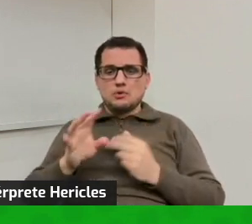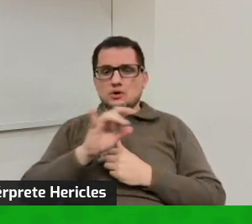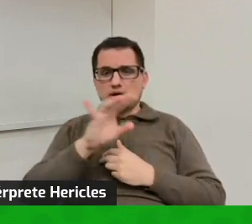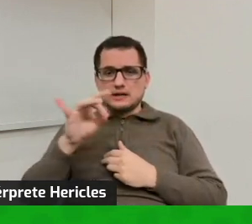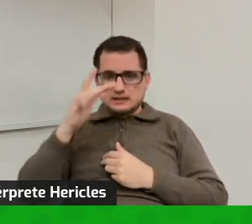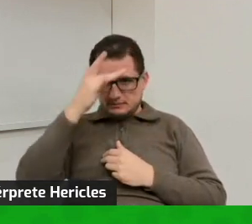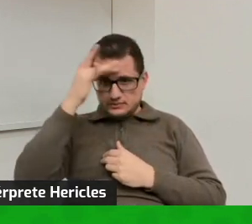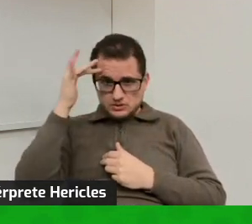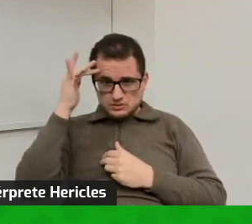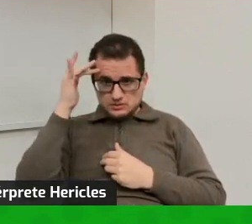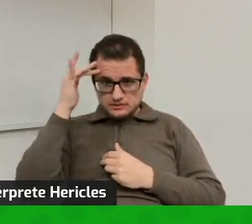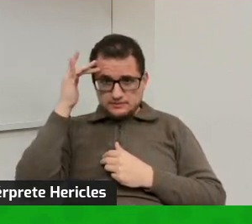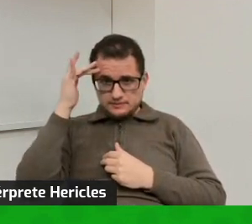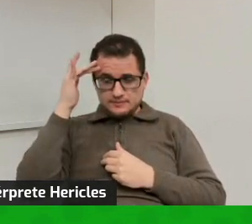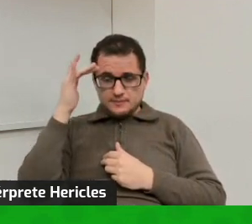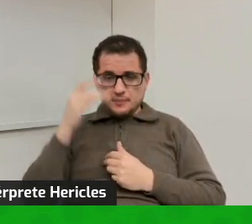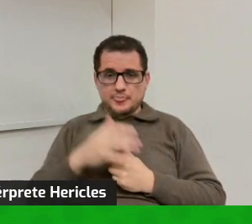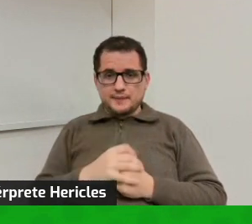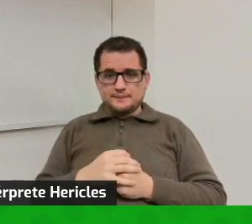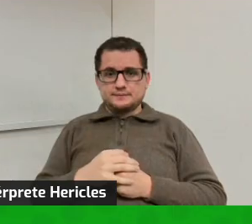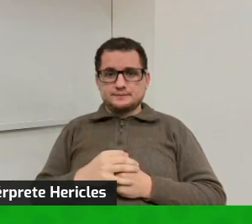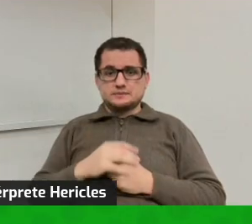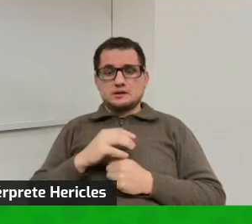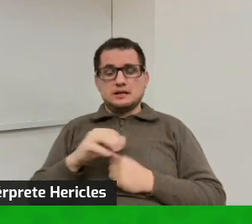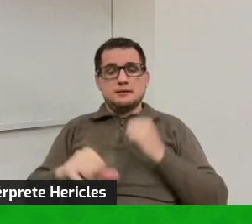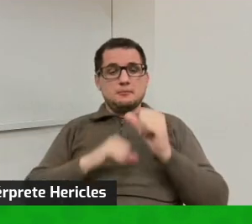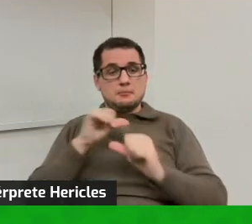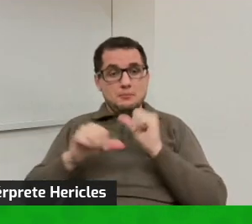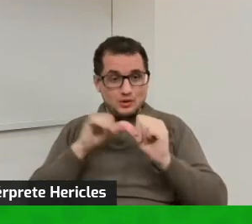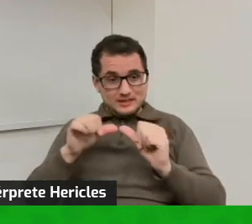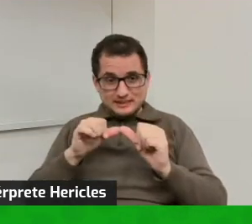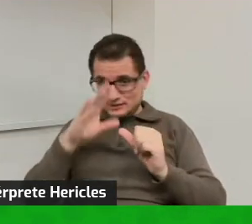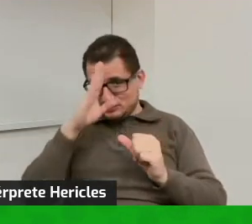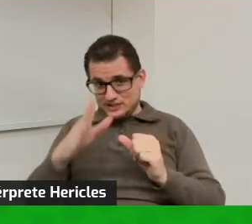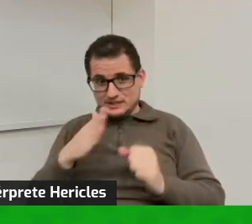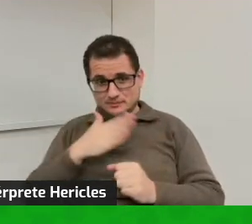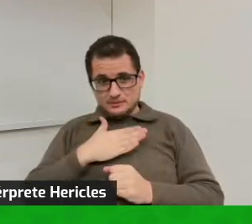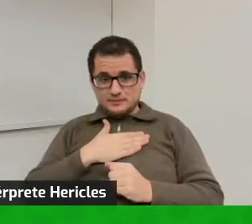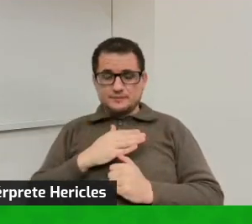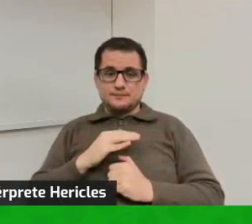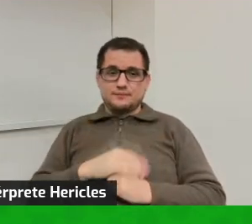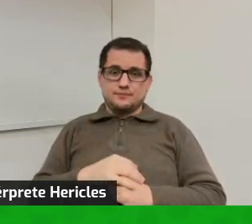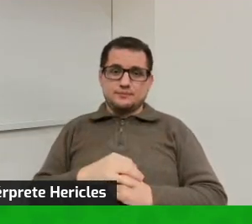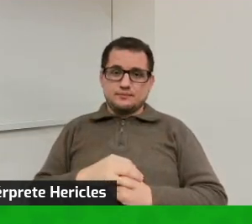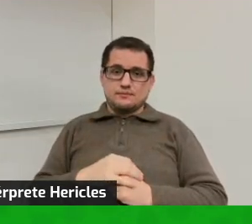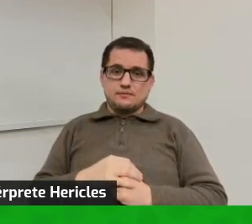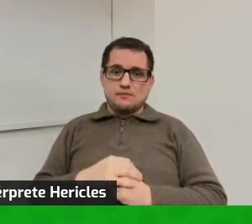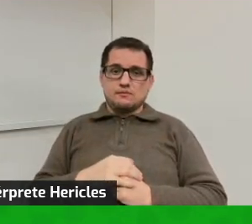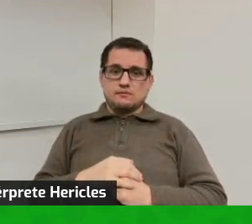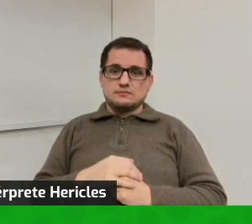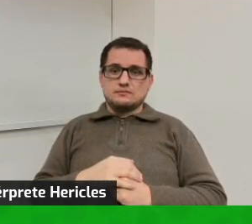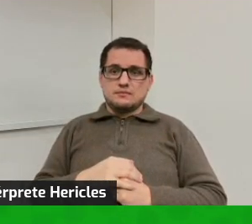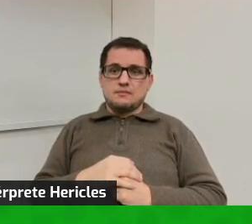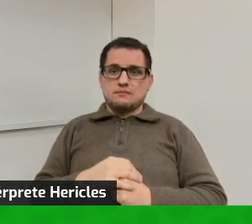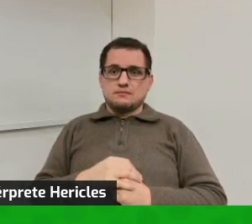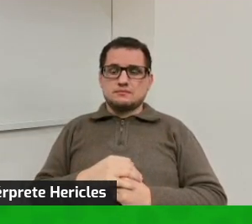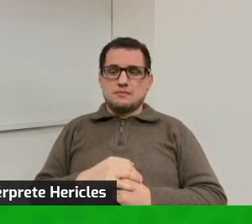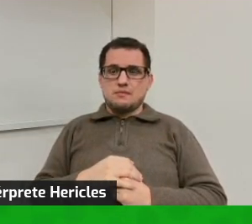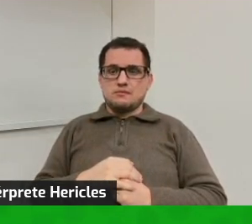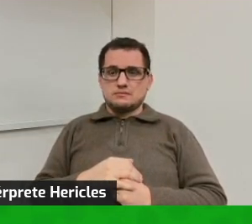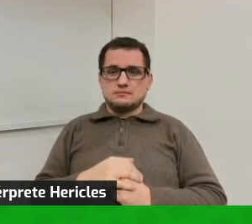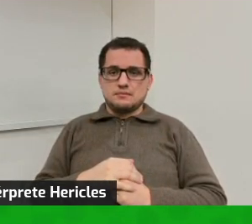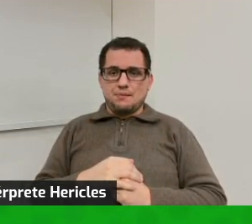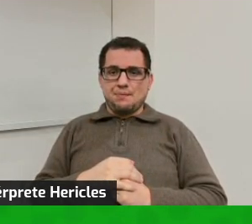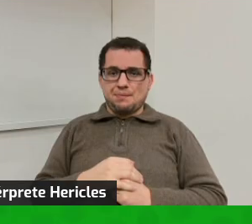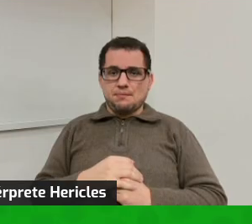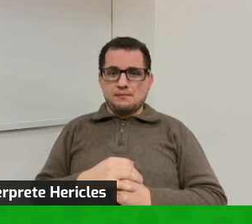pessoas. Então ele já muda ali para mim. Senhor Ribeiro, Senhor Barbosa, Senhor Araújo, Cardoso Mono, e